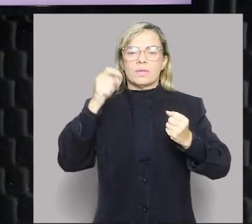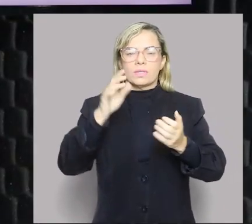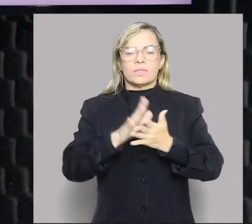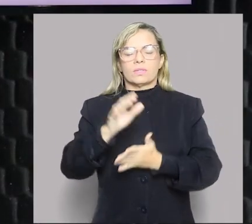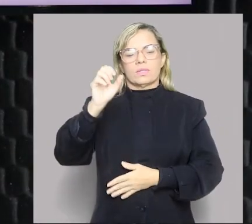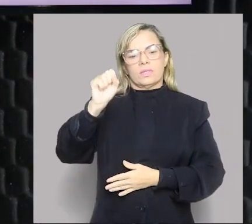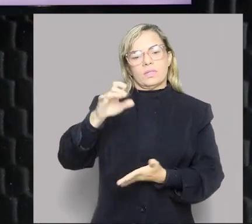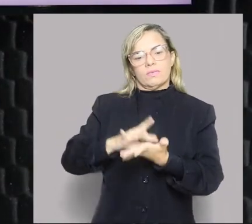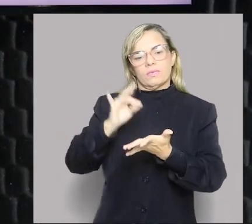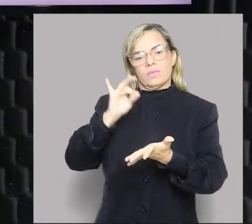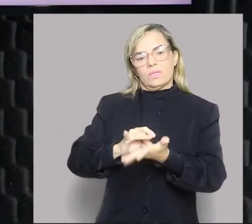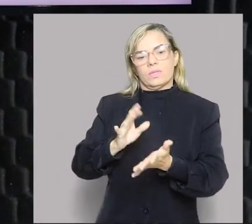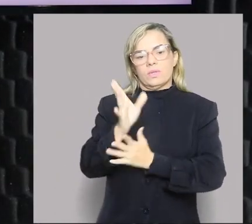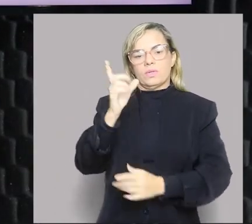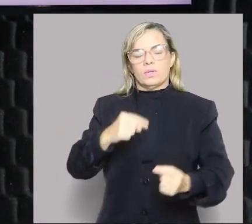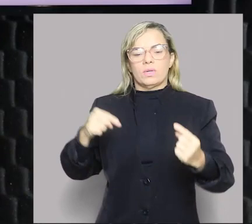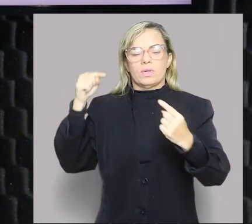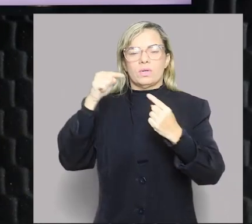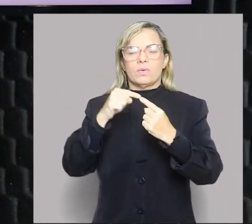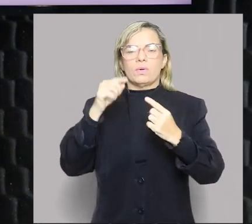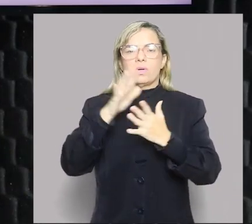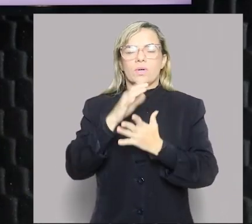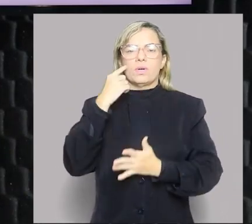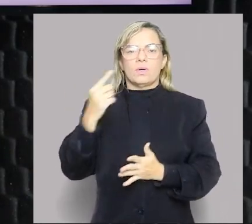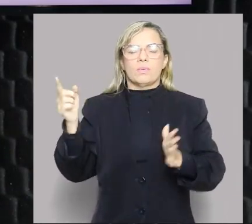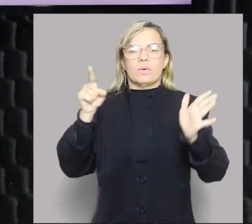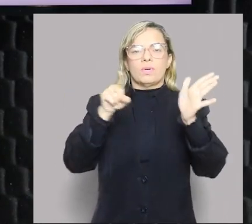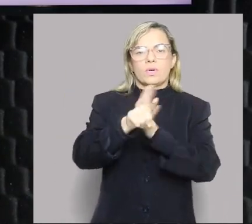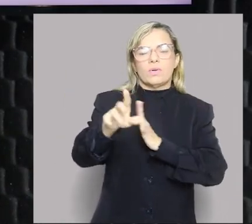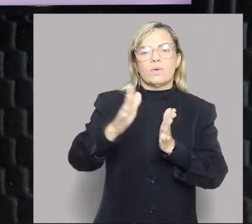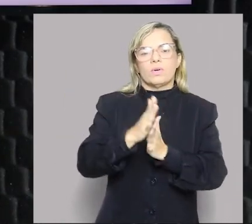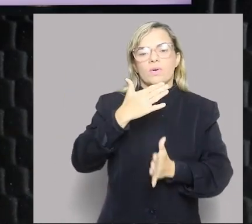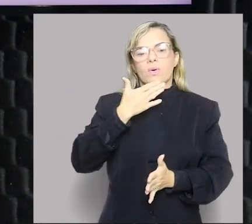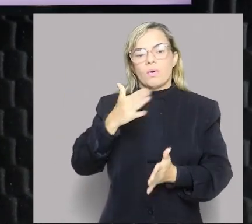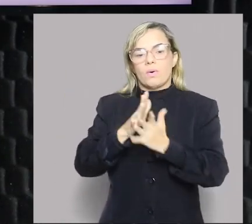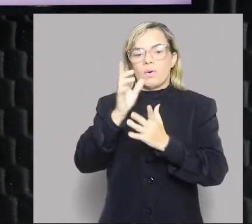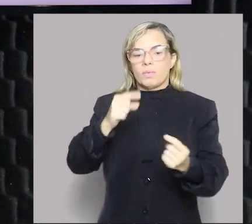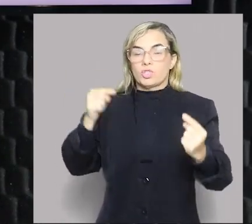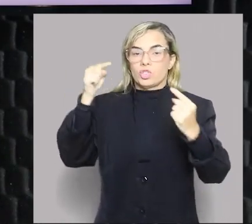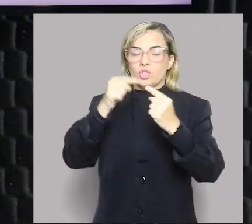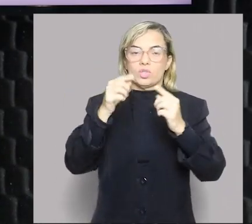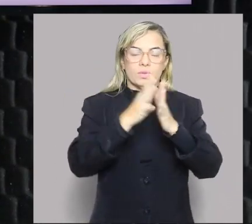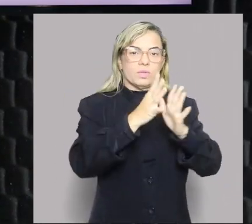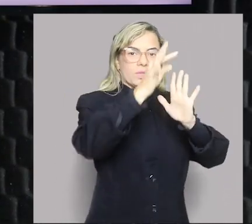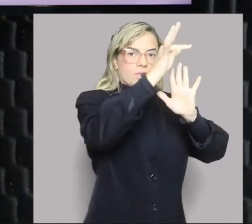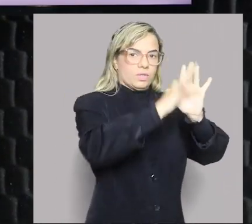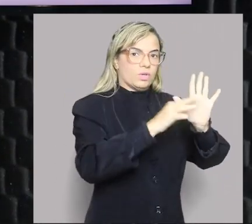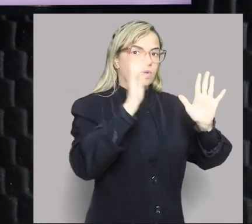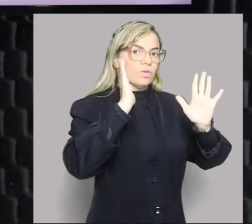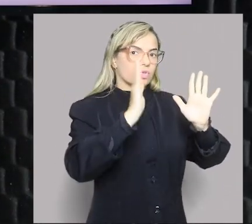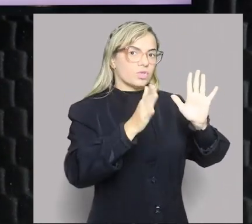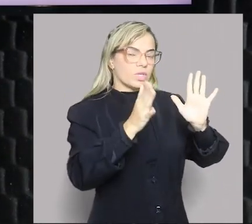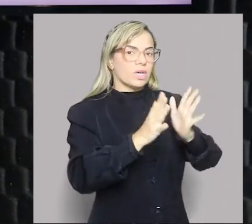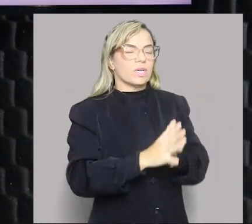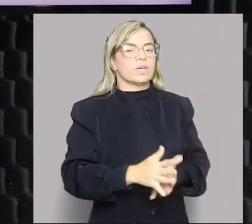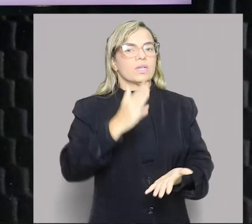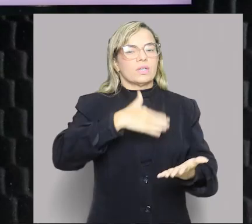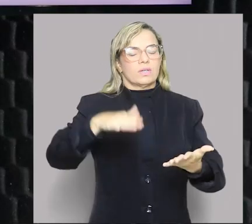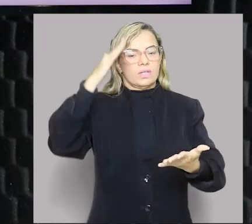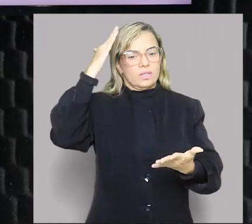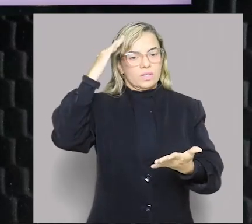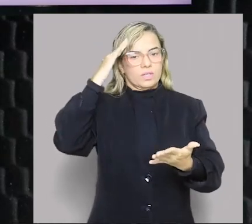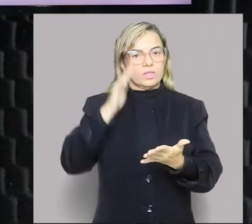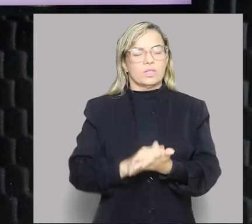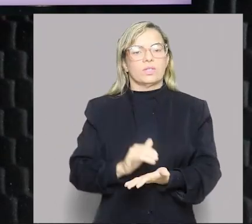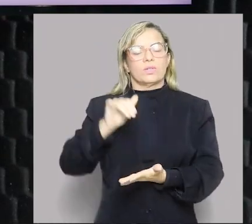seu objetivo vejam que o que a questão pede é o objetivo do texto. Eu já reconheci como um texto